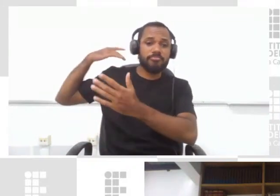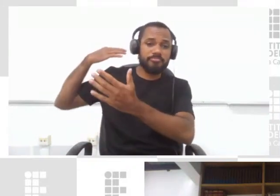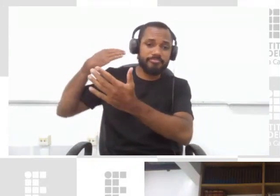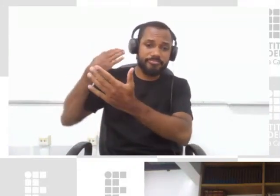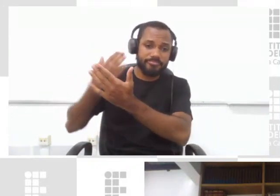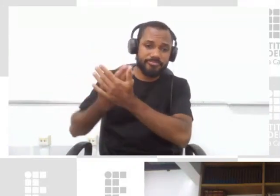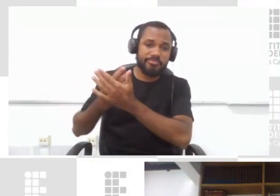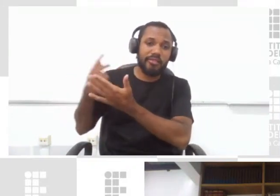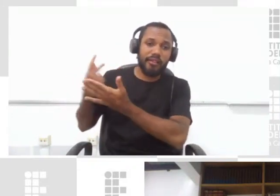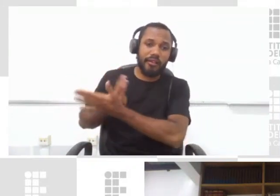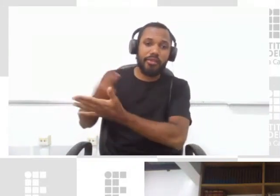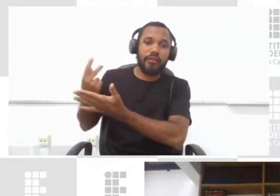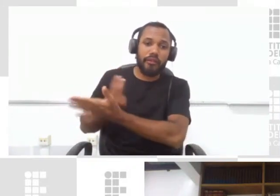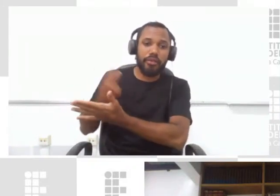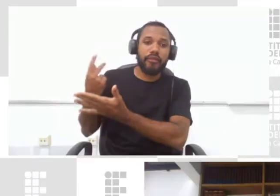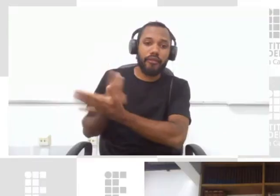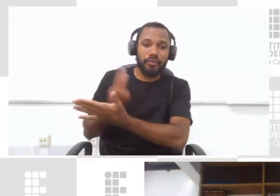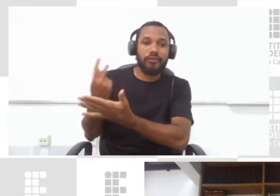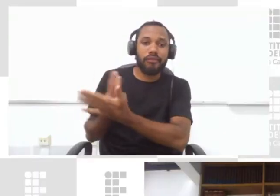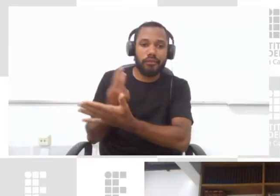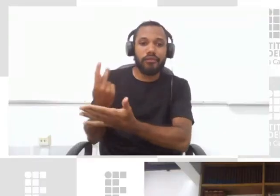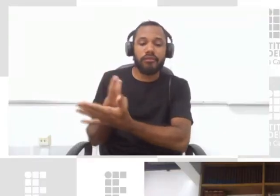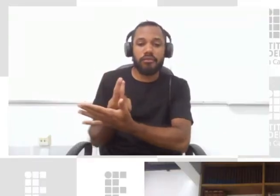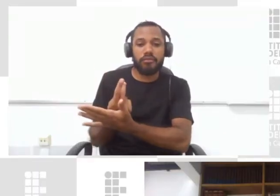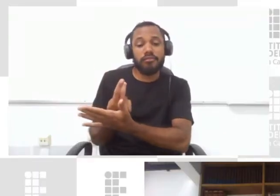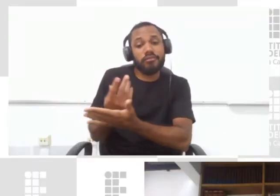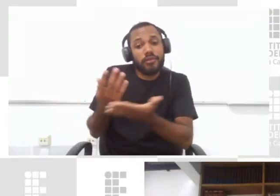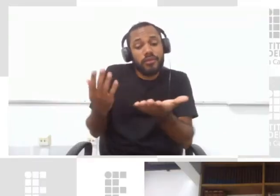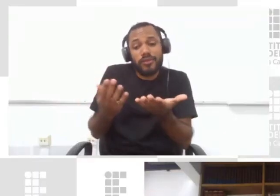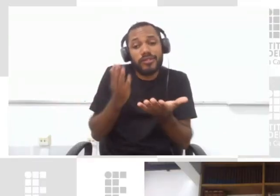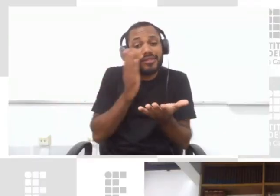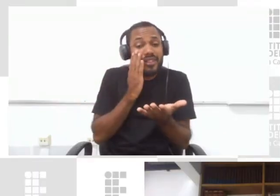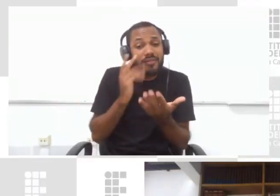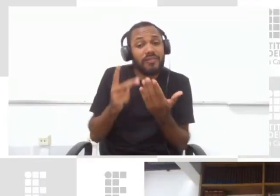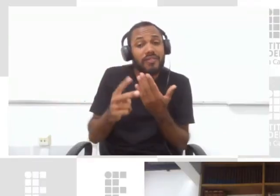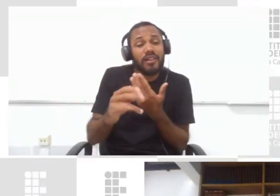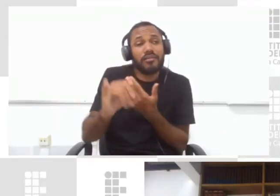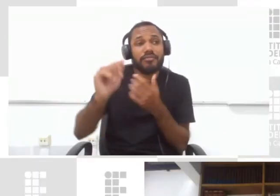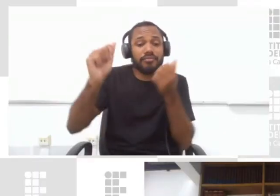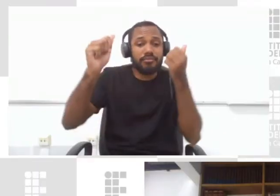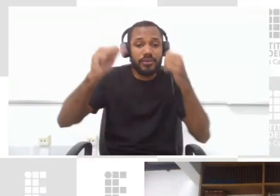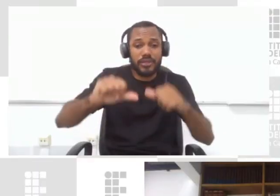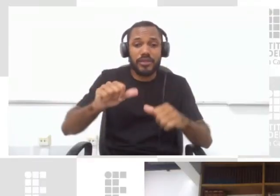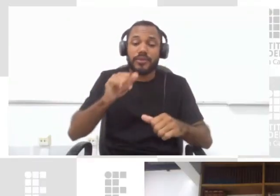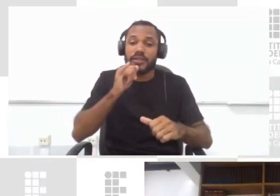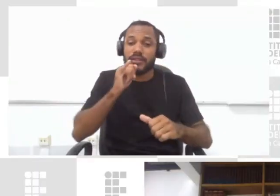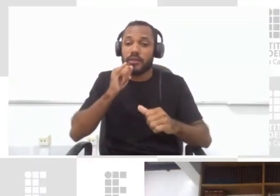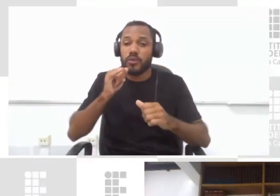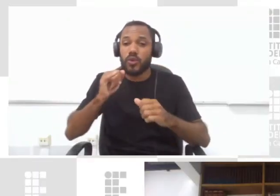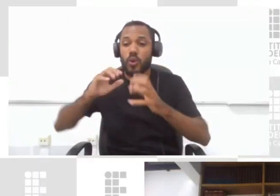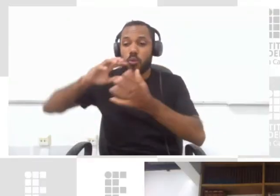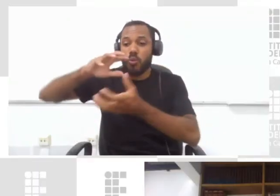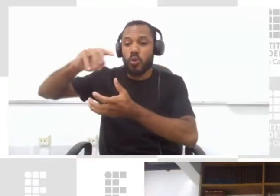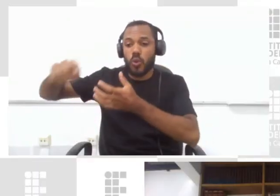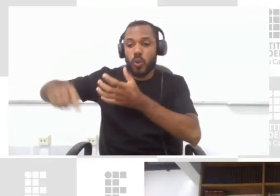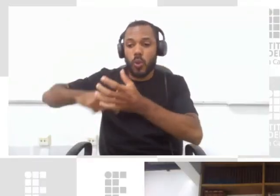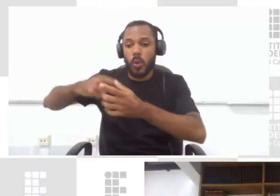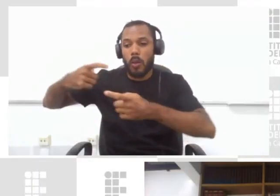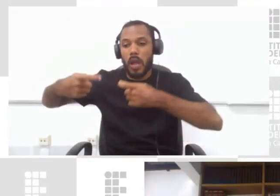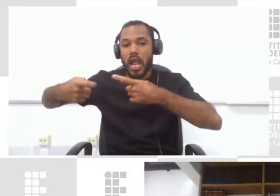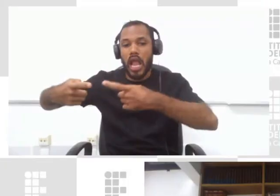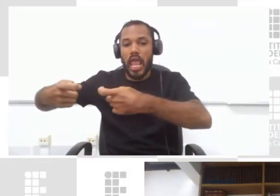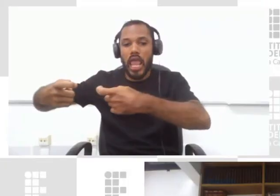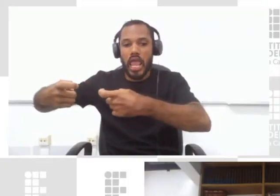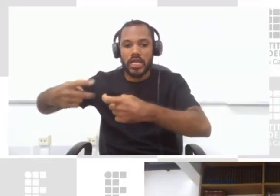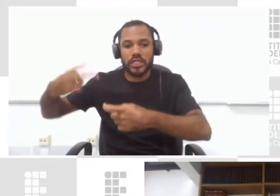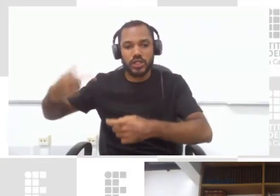maravilhoso para grande parte da população, desde 1905, se você pegar desde a Segunda Guerra Mundial até 2000, mais ou menos, e